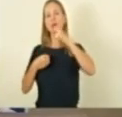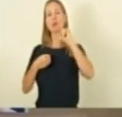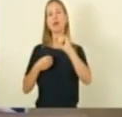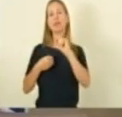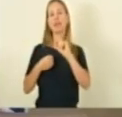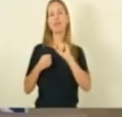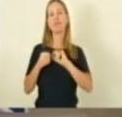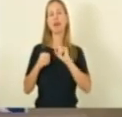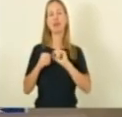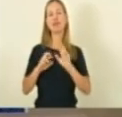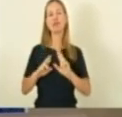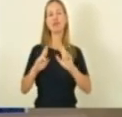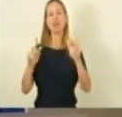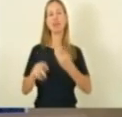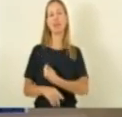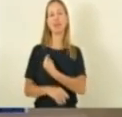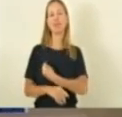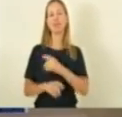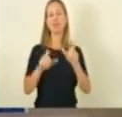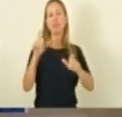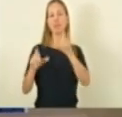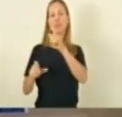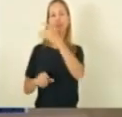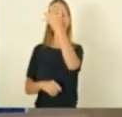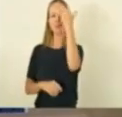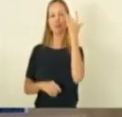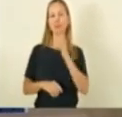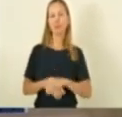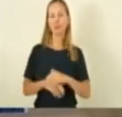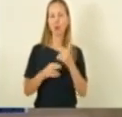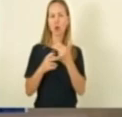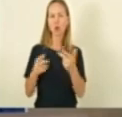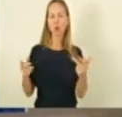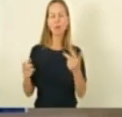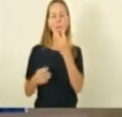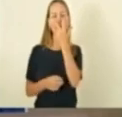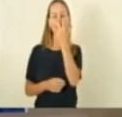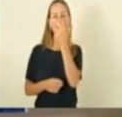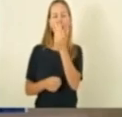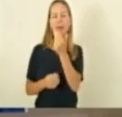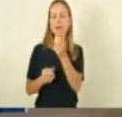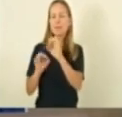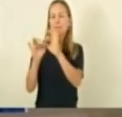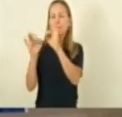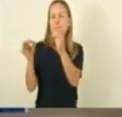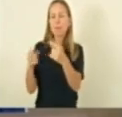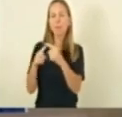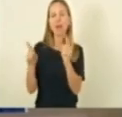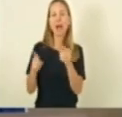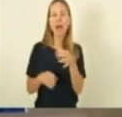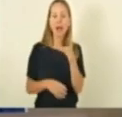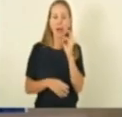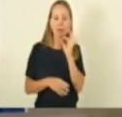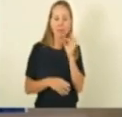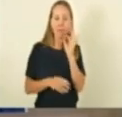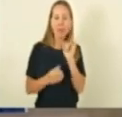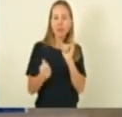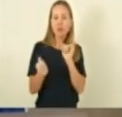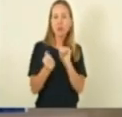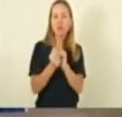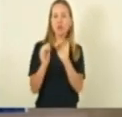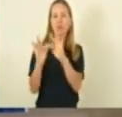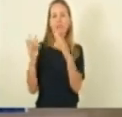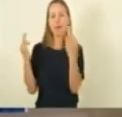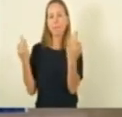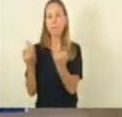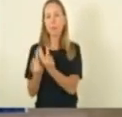faz diferença na vida de uma pessoa. Aquelas coisas que podem ser muito simples, mas tomar um café com um familiar,